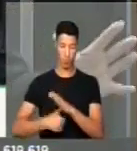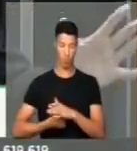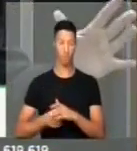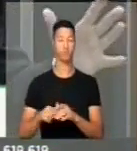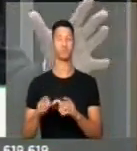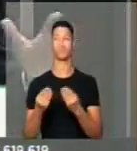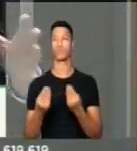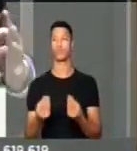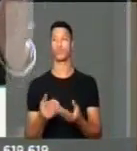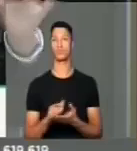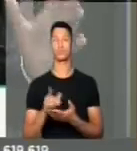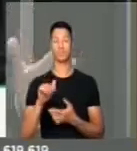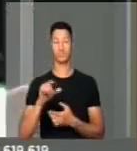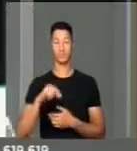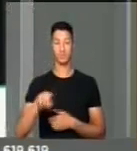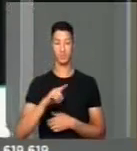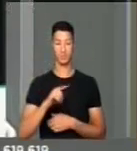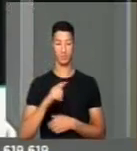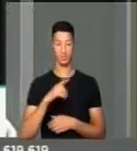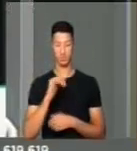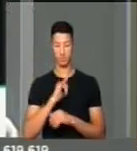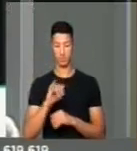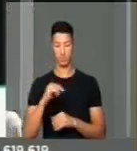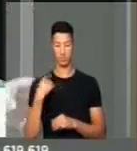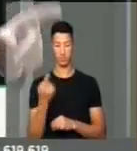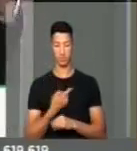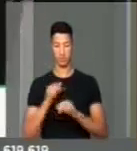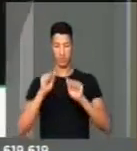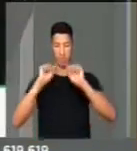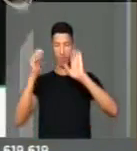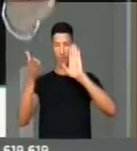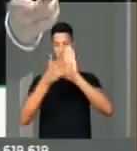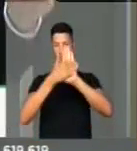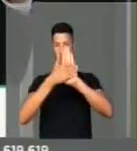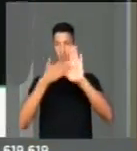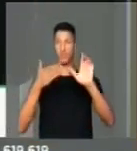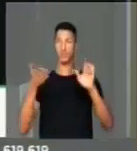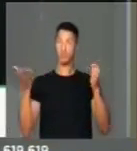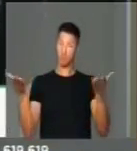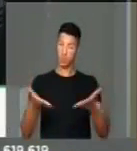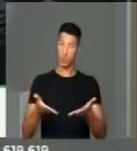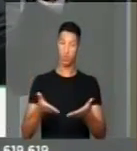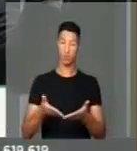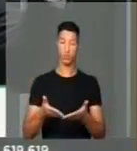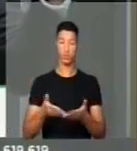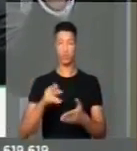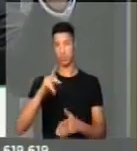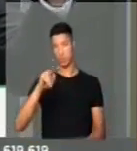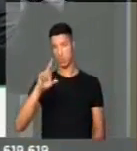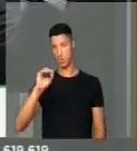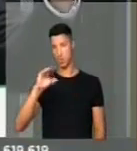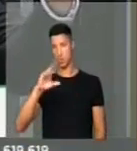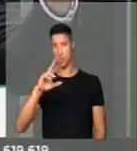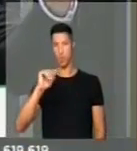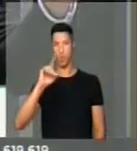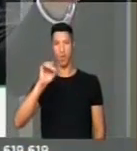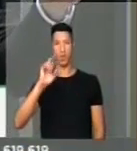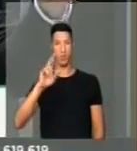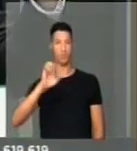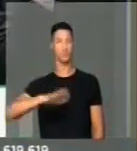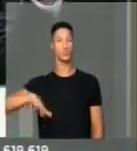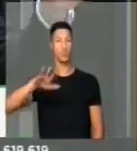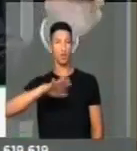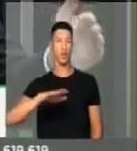e roubo. Era essa o slogan. E hoje, o Procurador-Geral da